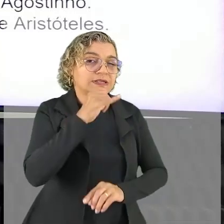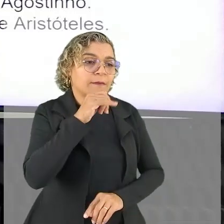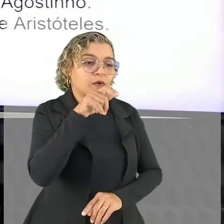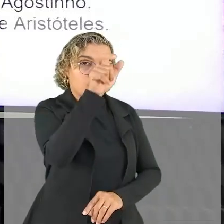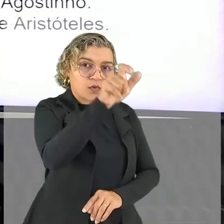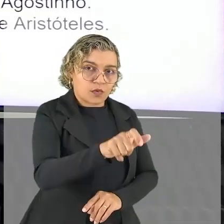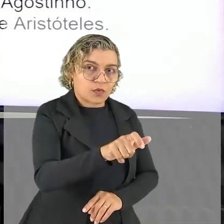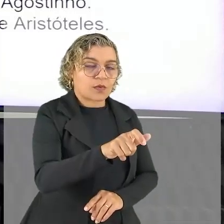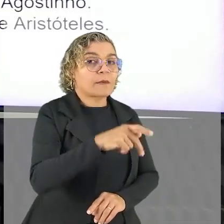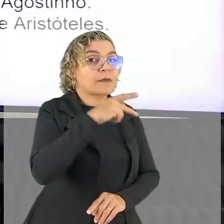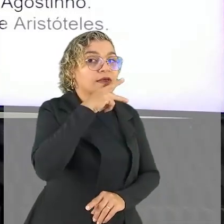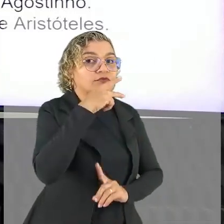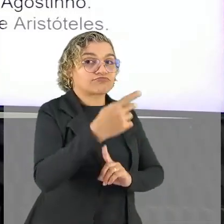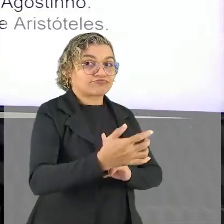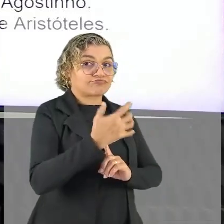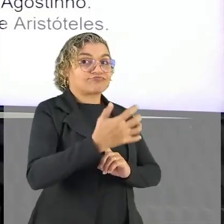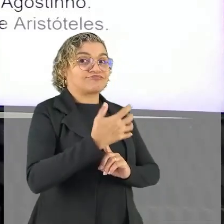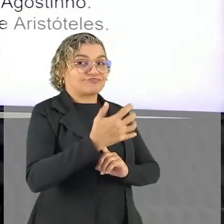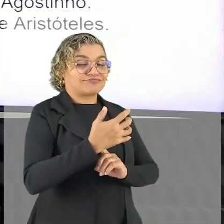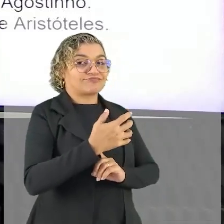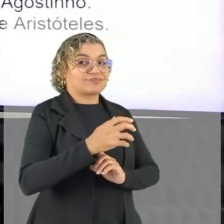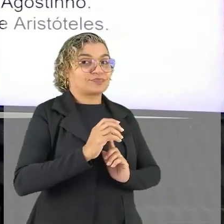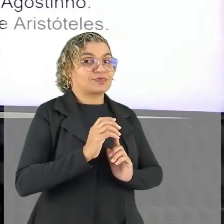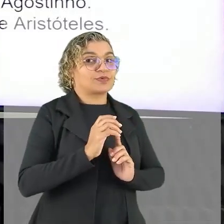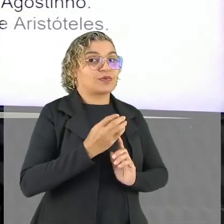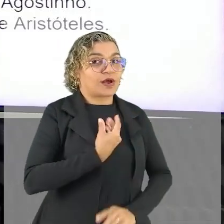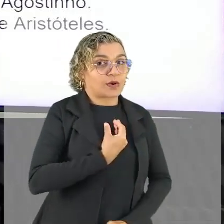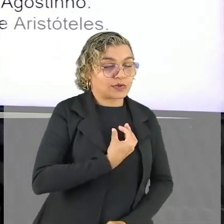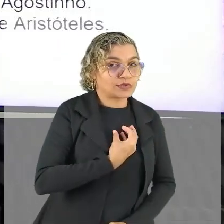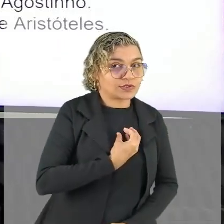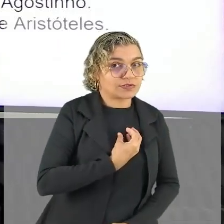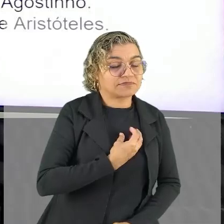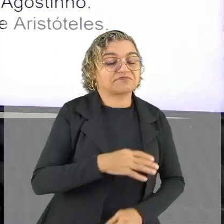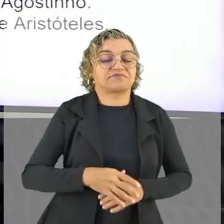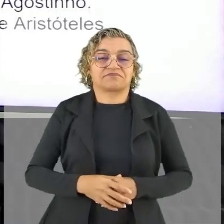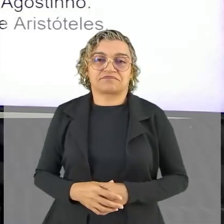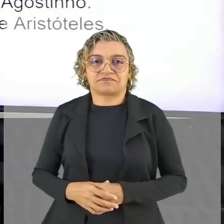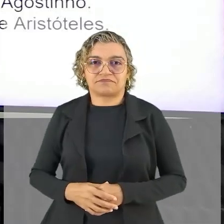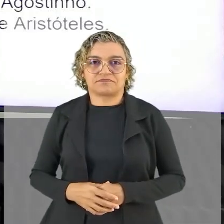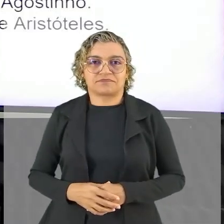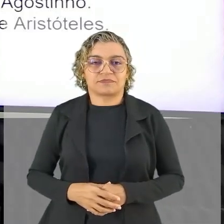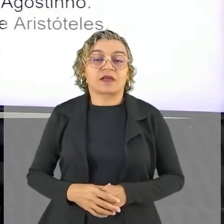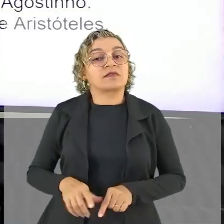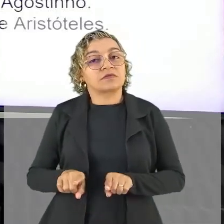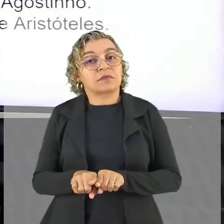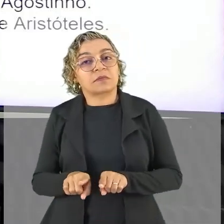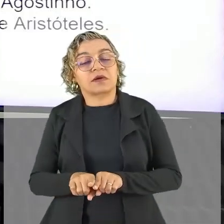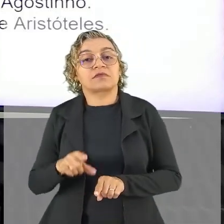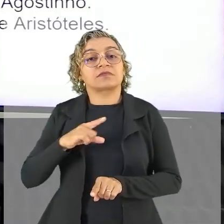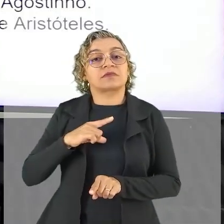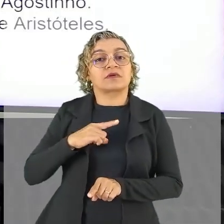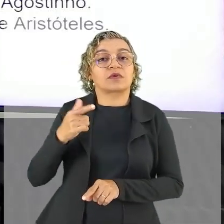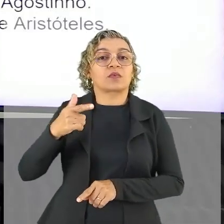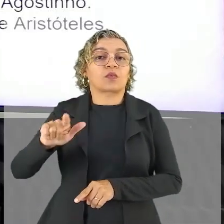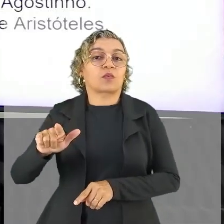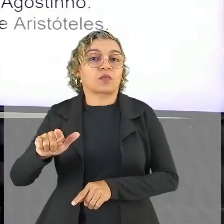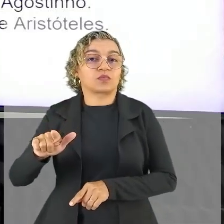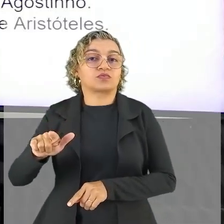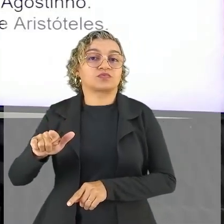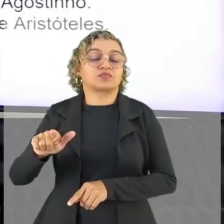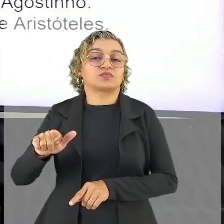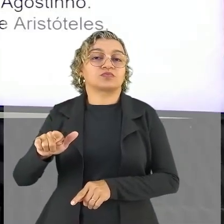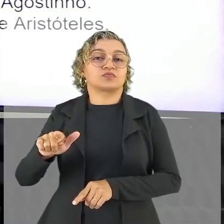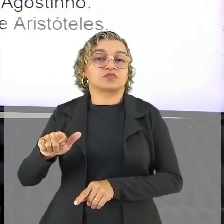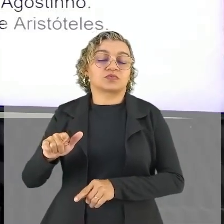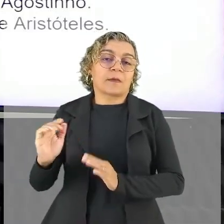pelos neoplatônicos, dentro da patrística, né? Por outro lado, a gente vai ter outro movimento